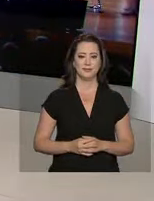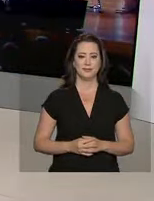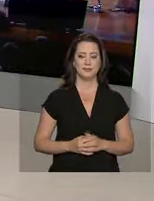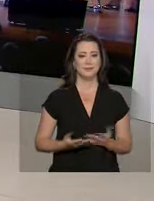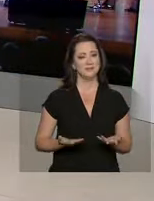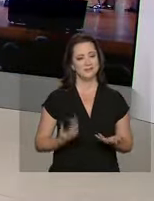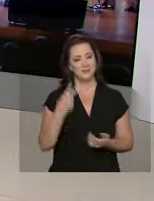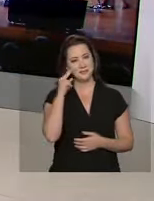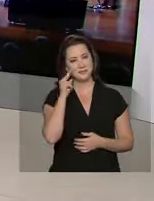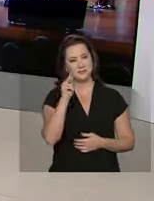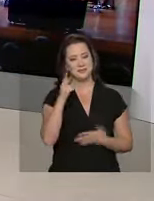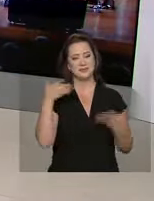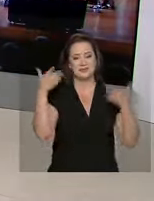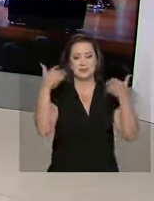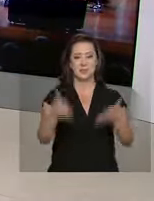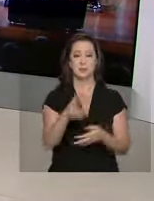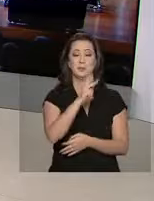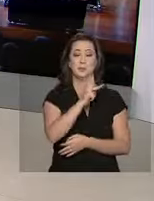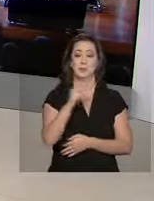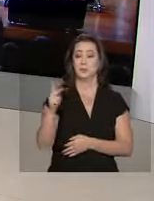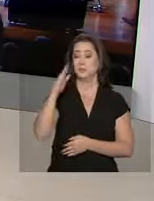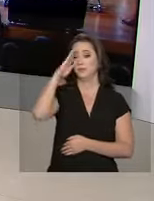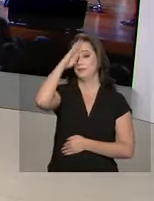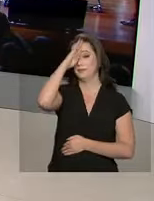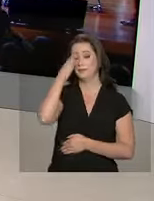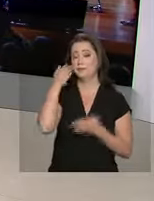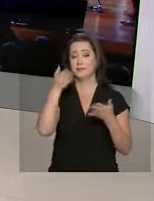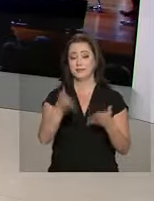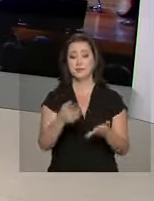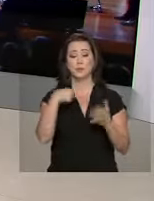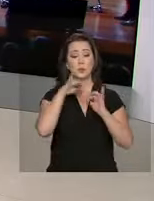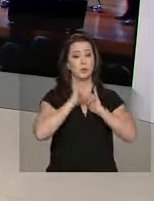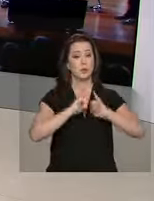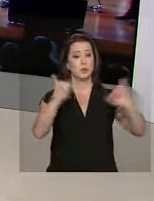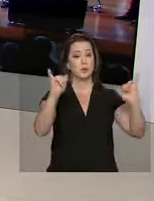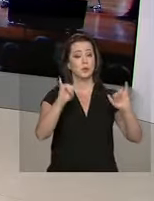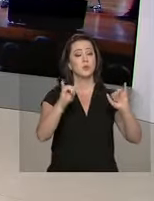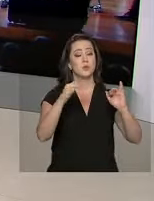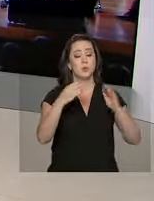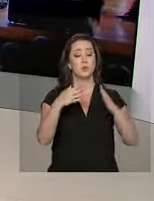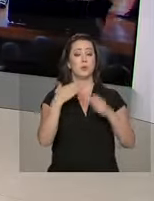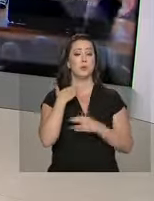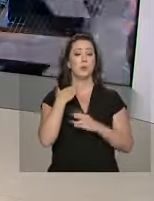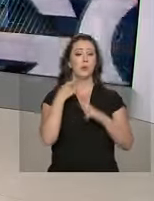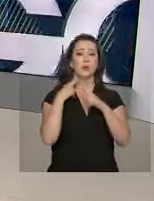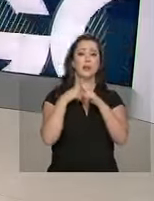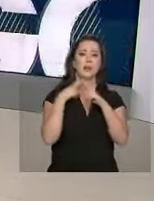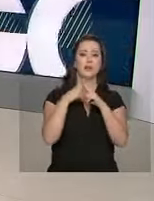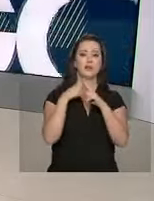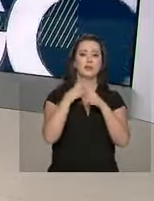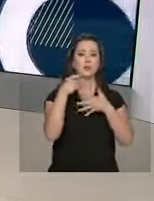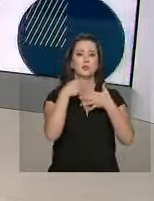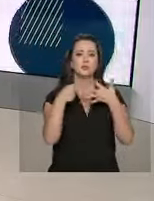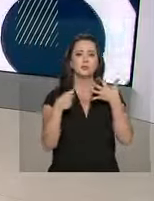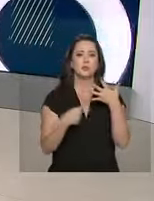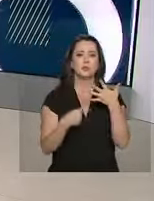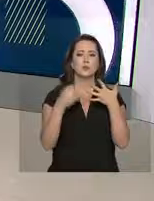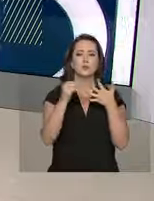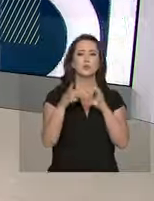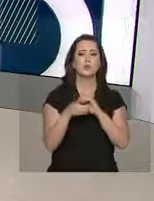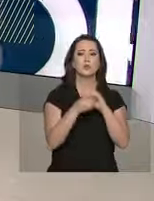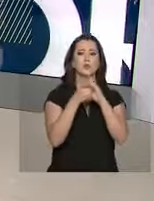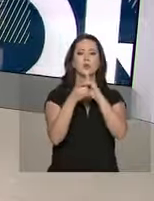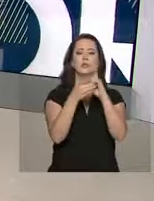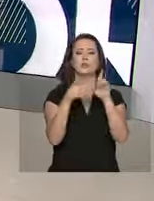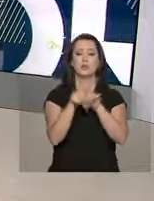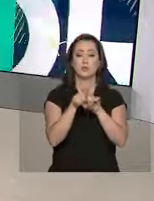Tá aí, essa foi a participação do presidente Jair Bolsonaro no anúncio feito pela Caixa sobre medidas para democratizar o